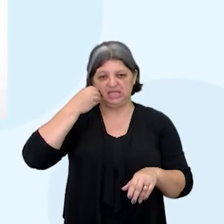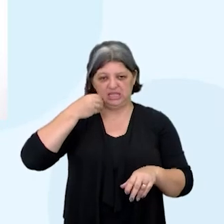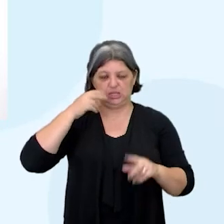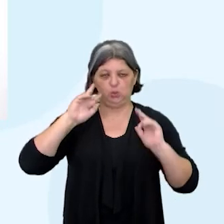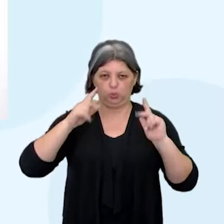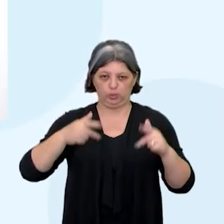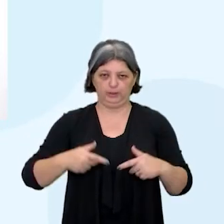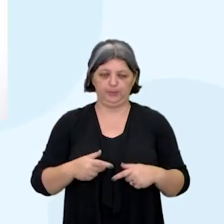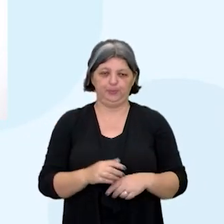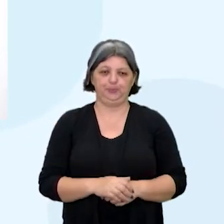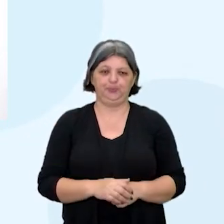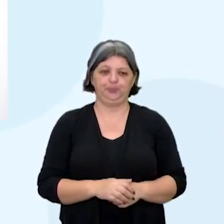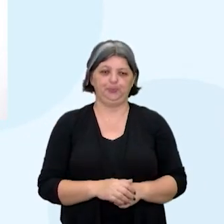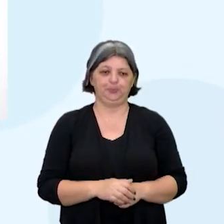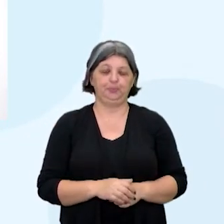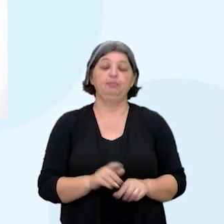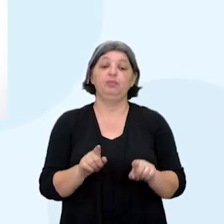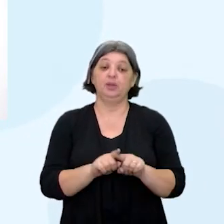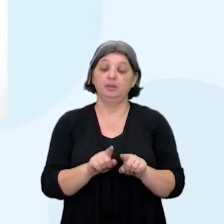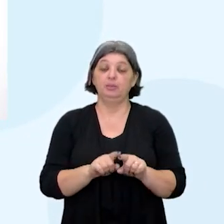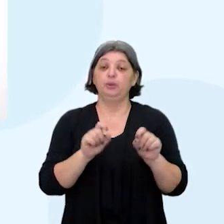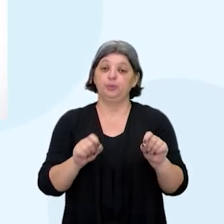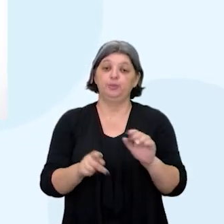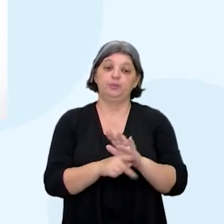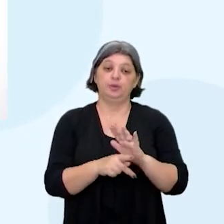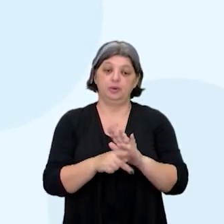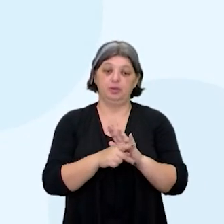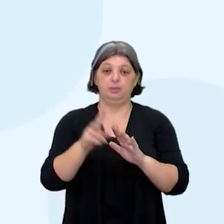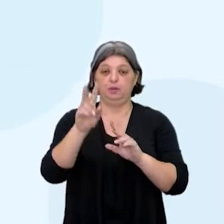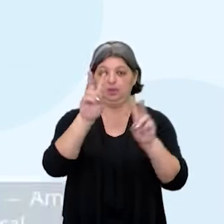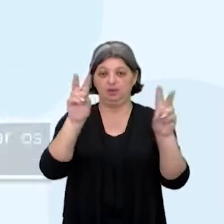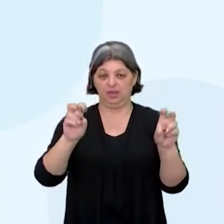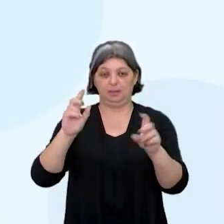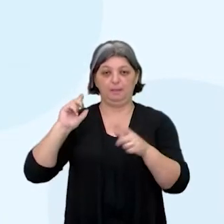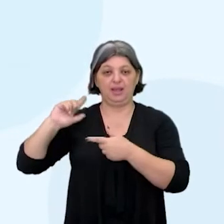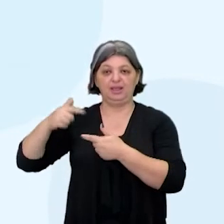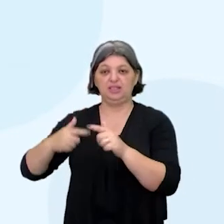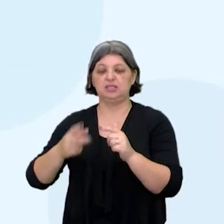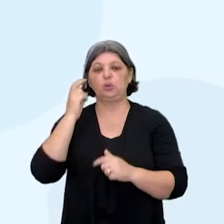tá? E estamos no componente tradições culturais.